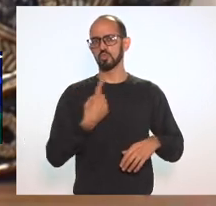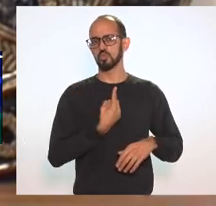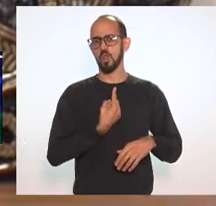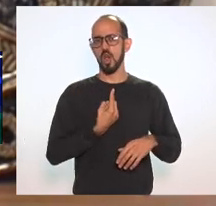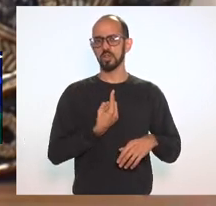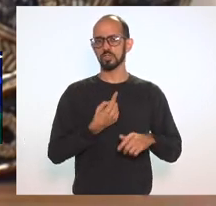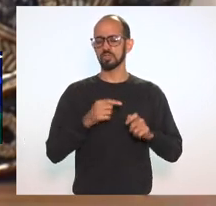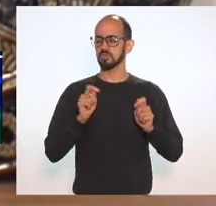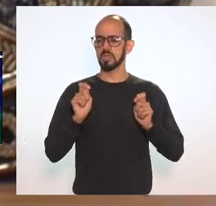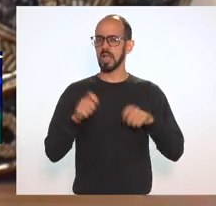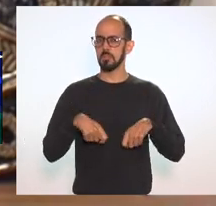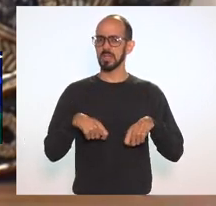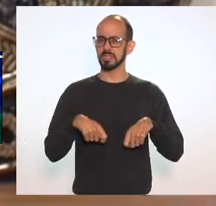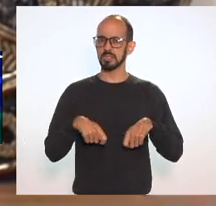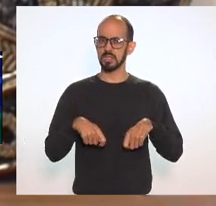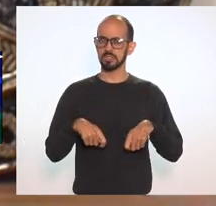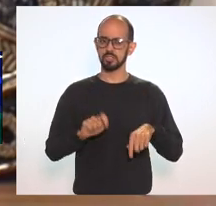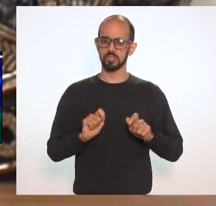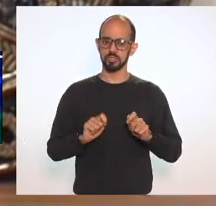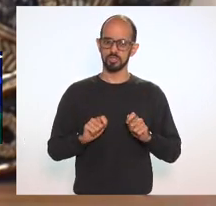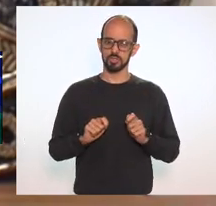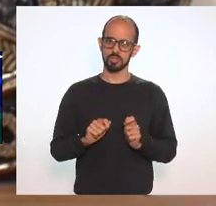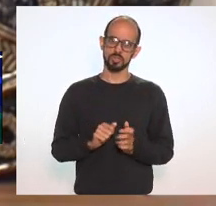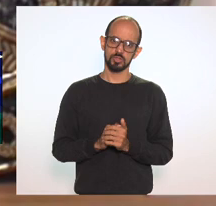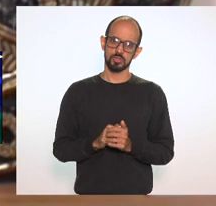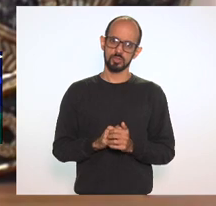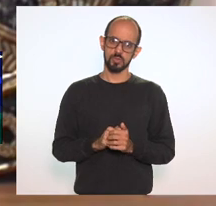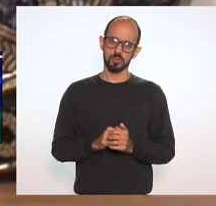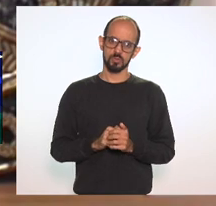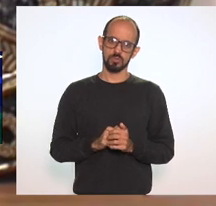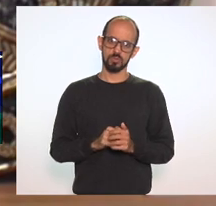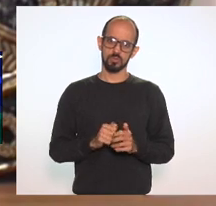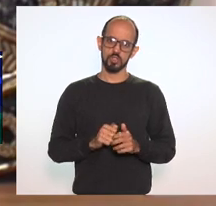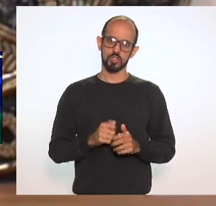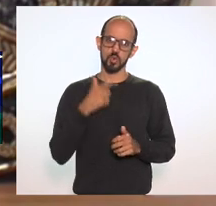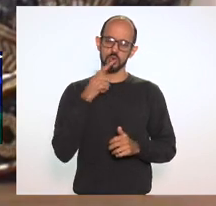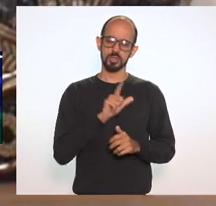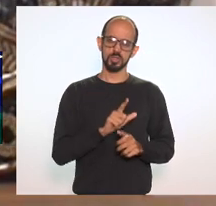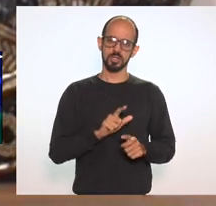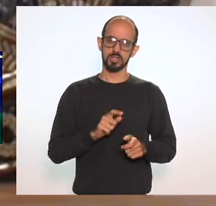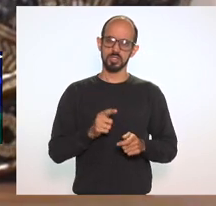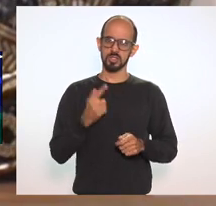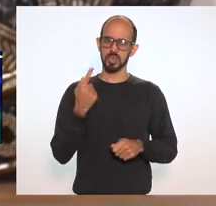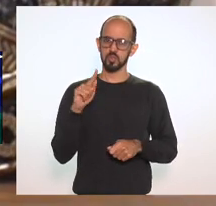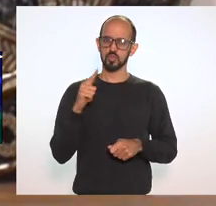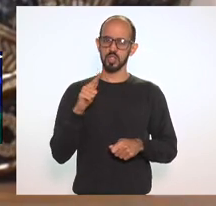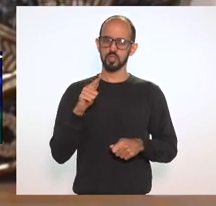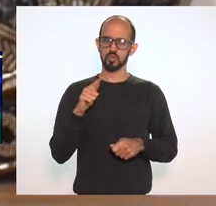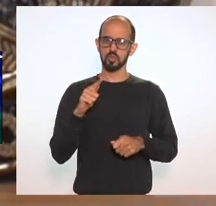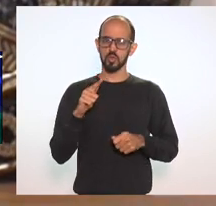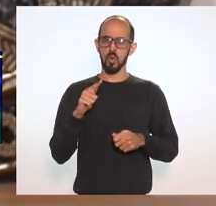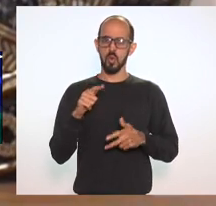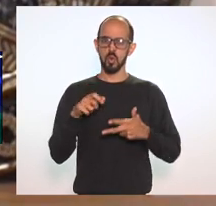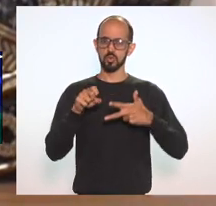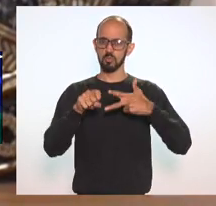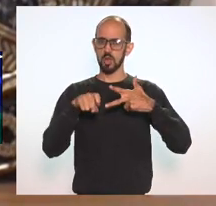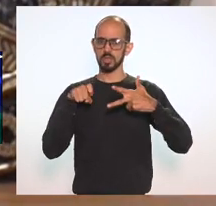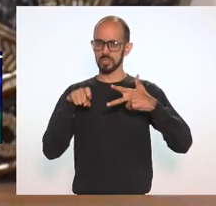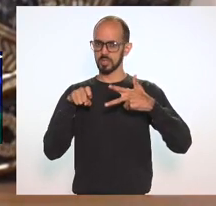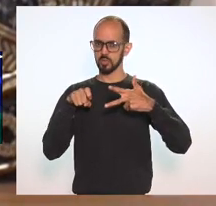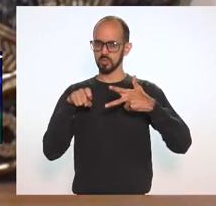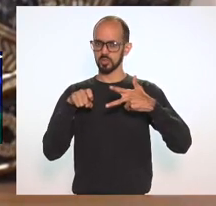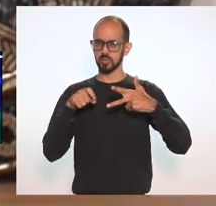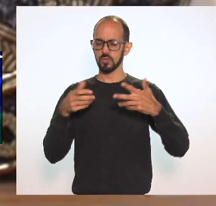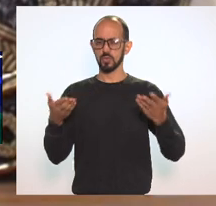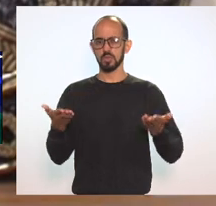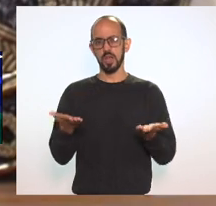a Maria a capacidade o seu o exemplo gestor do executivo numa